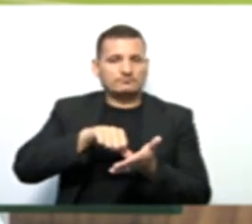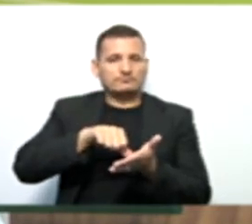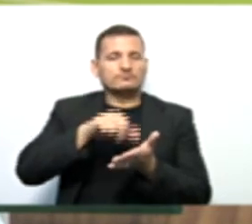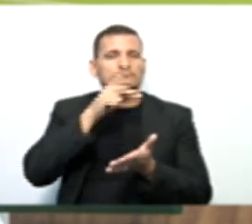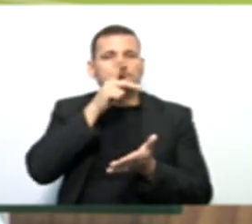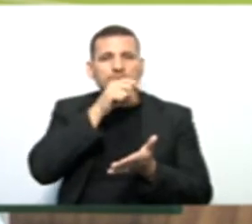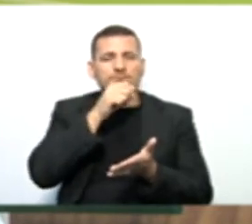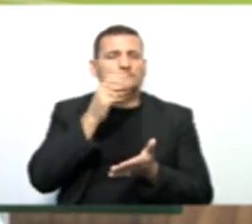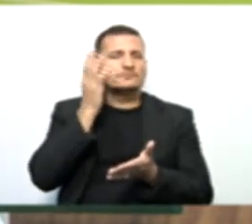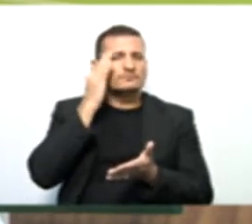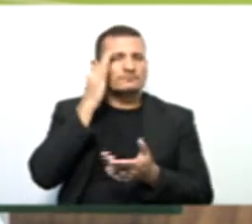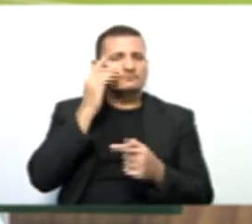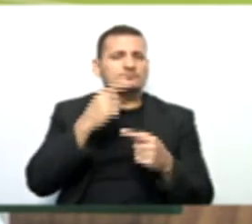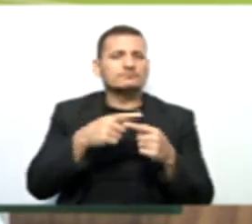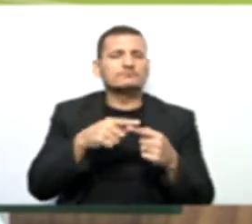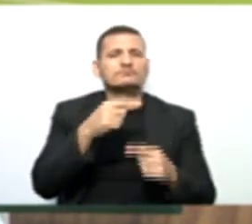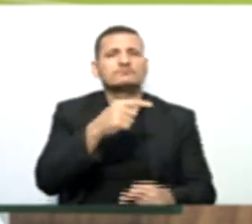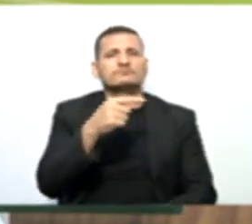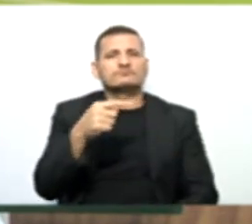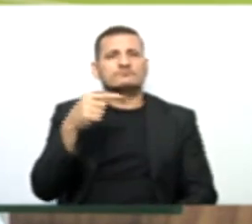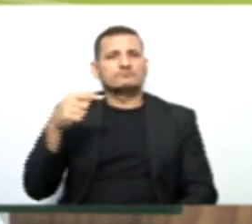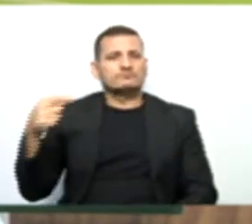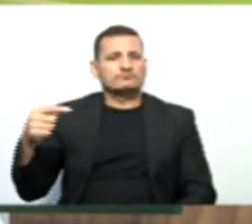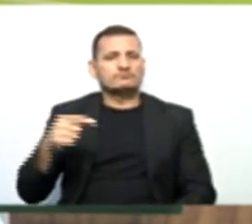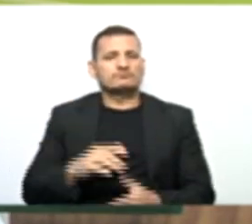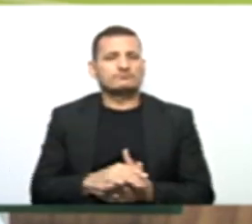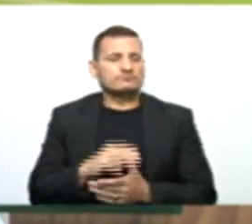dois underlines no int.